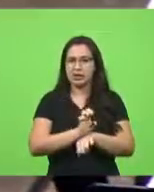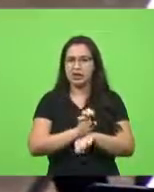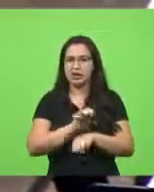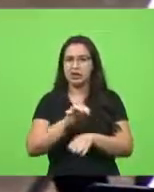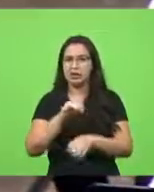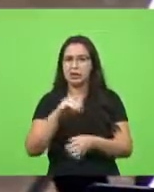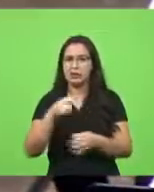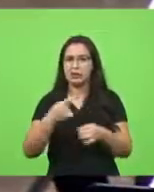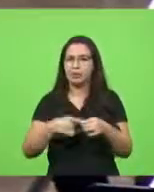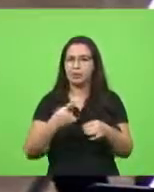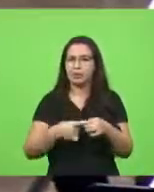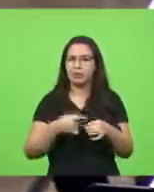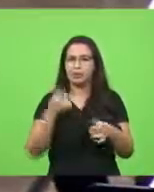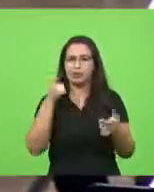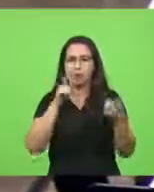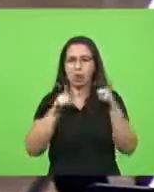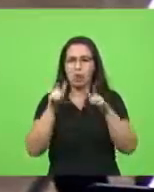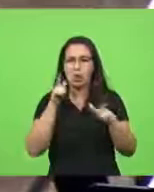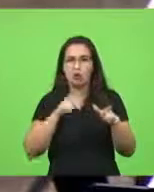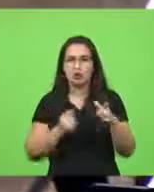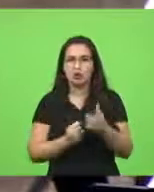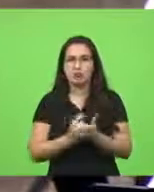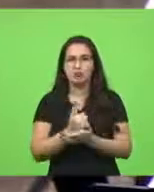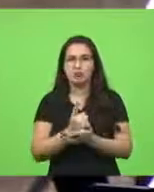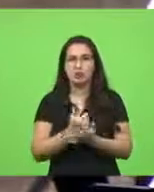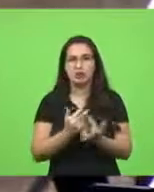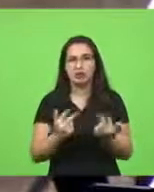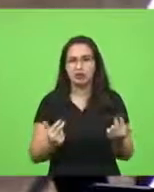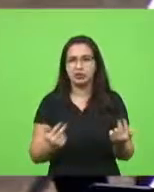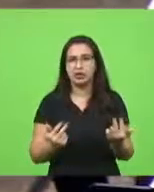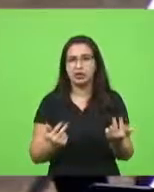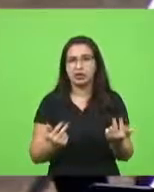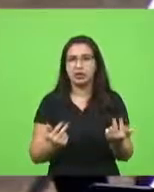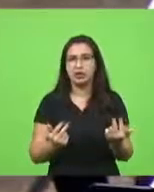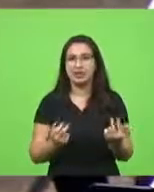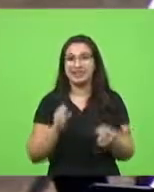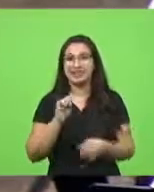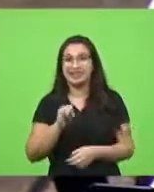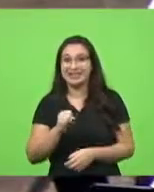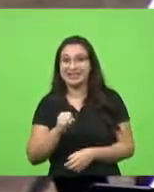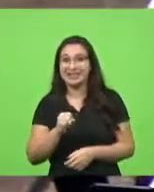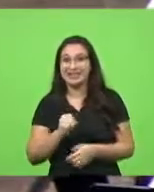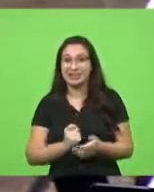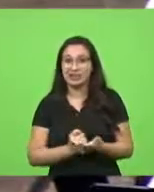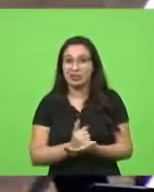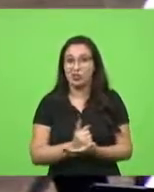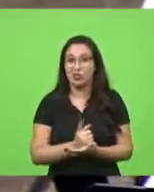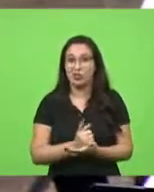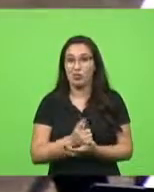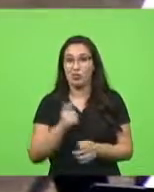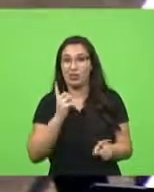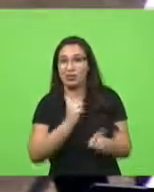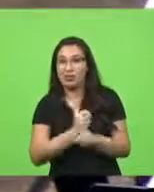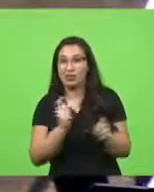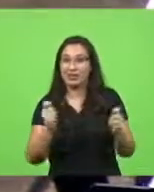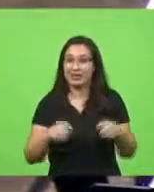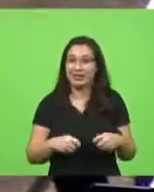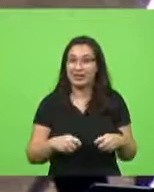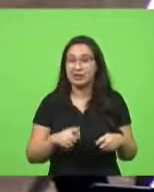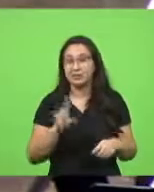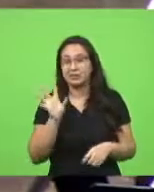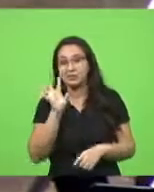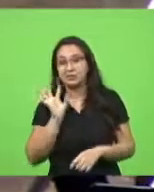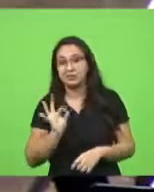até que a iniciativa privada possa importar, se encontrar vacinas para comprar. Nós tínhamos que ter um instrumento